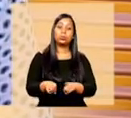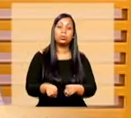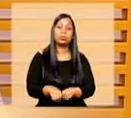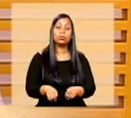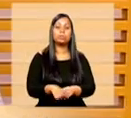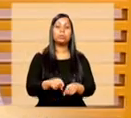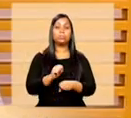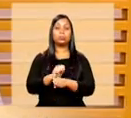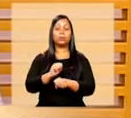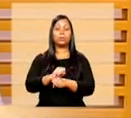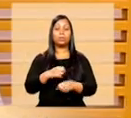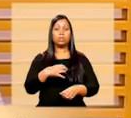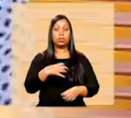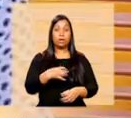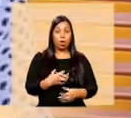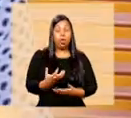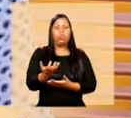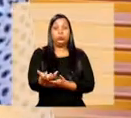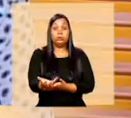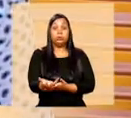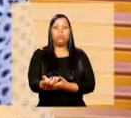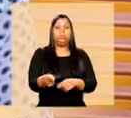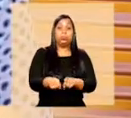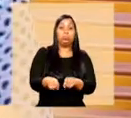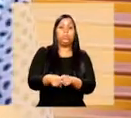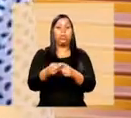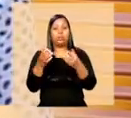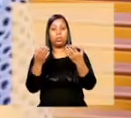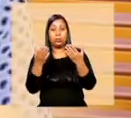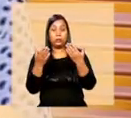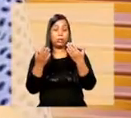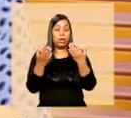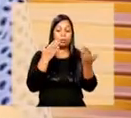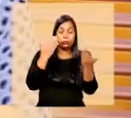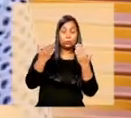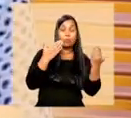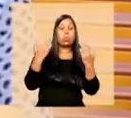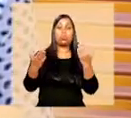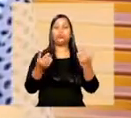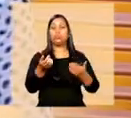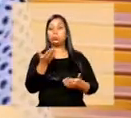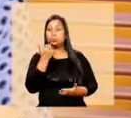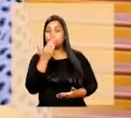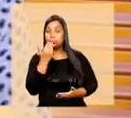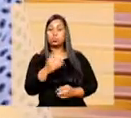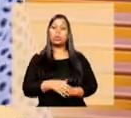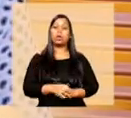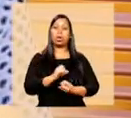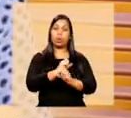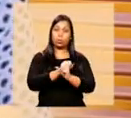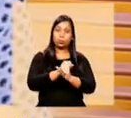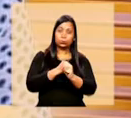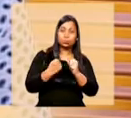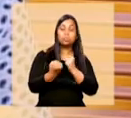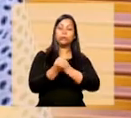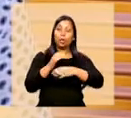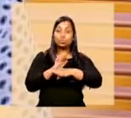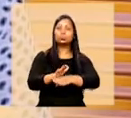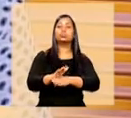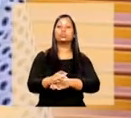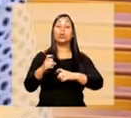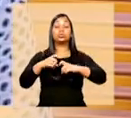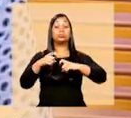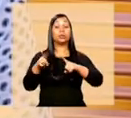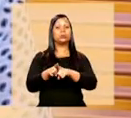aguardo da doação, né? Tem o acompanhamento psicológico, nutricional, assistente social. Então,